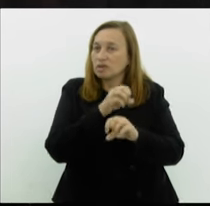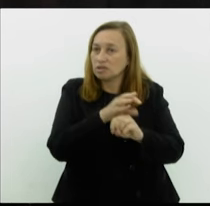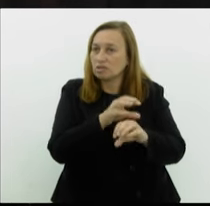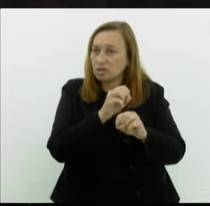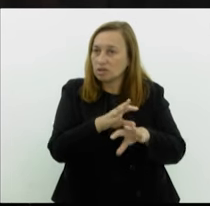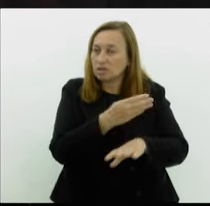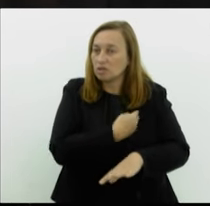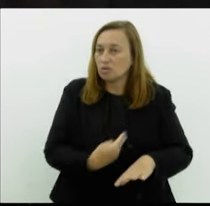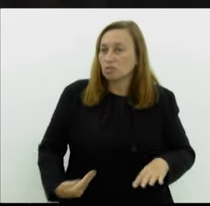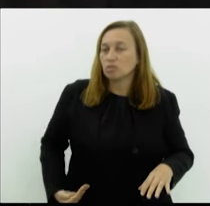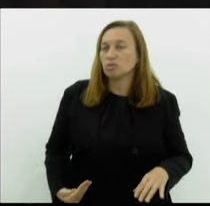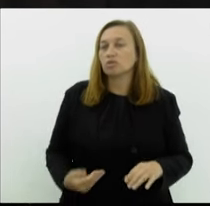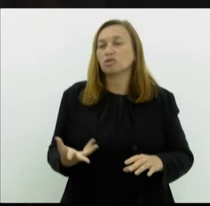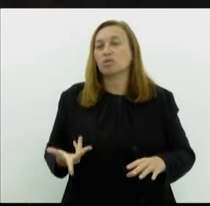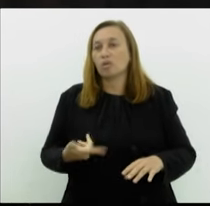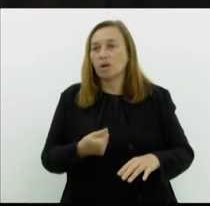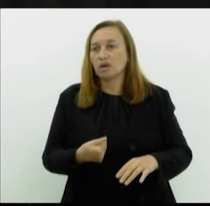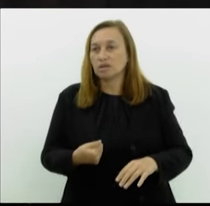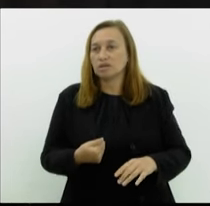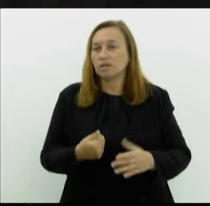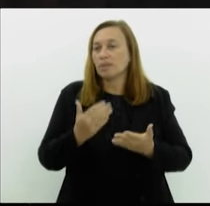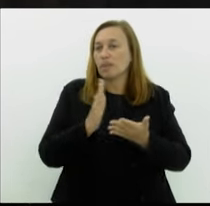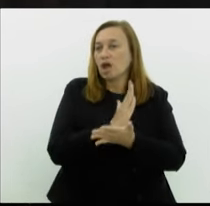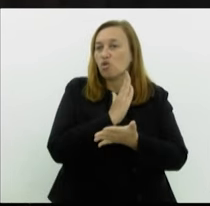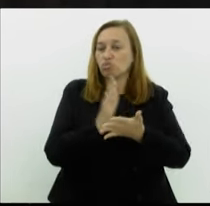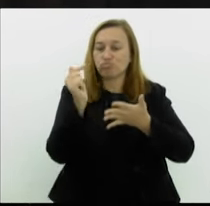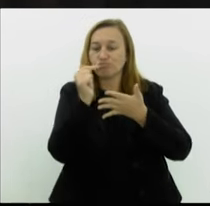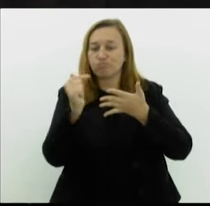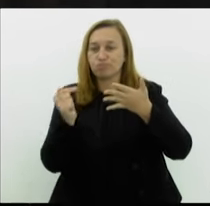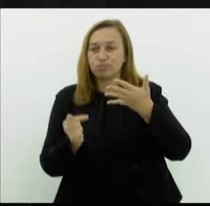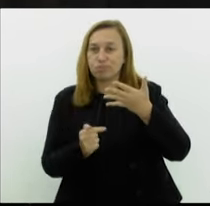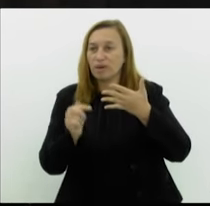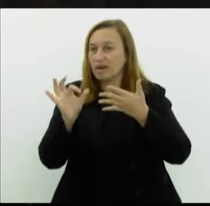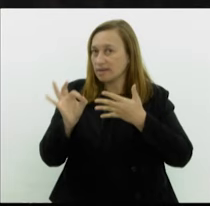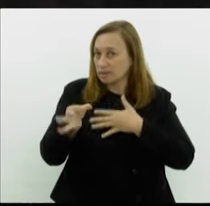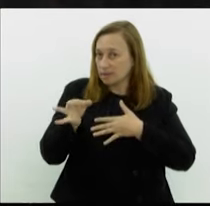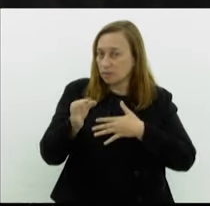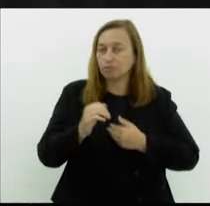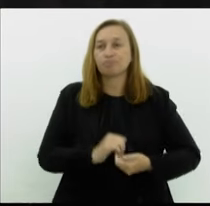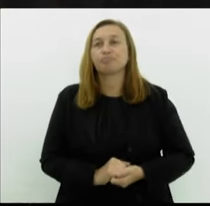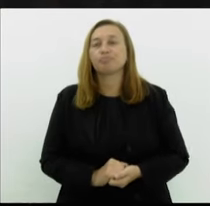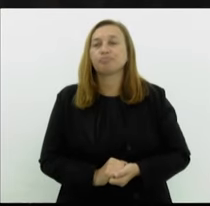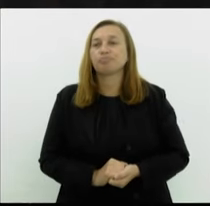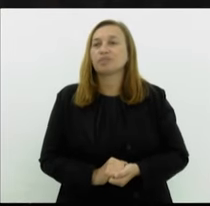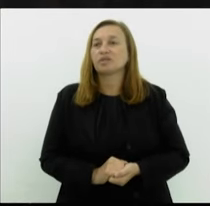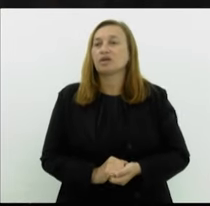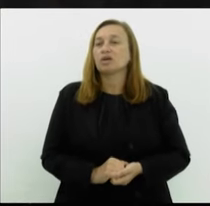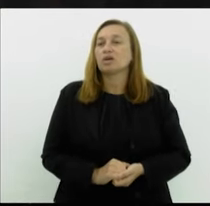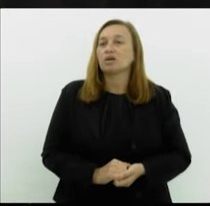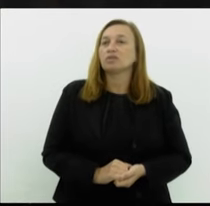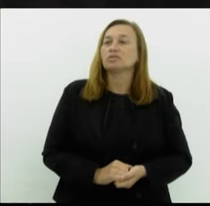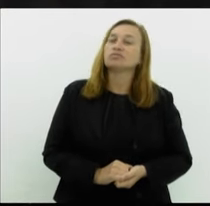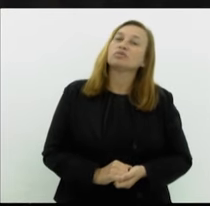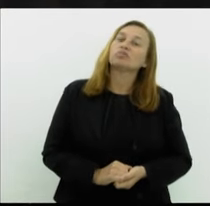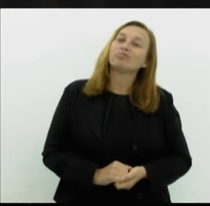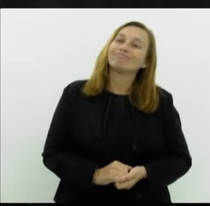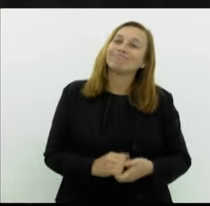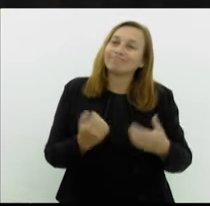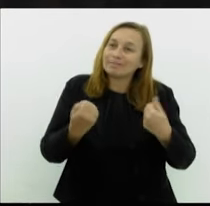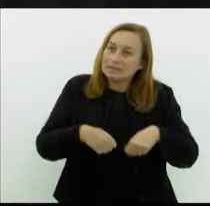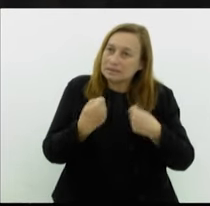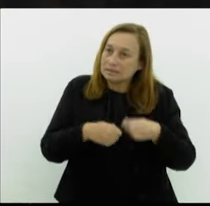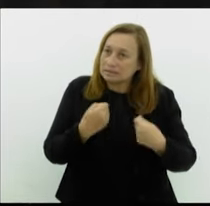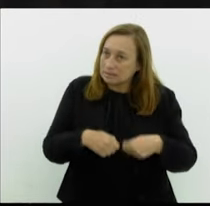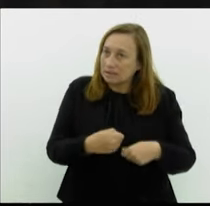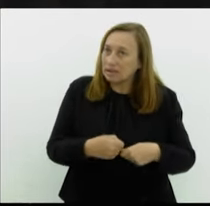de qualidade, venho aqui tecer algumas colocações. É fato que há uma defasagem histórica em relação